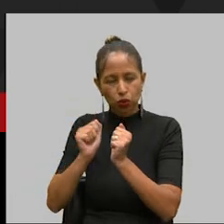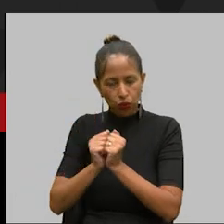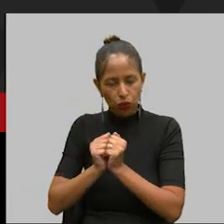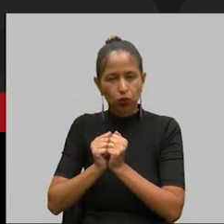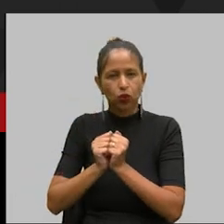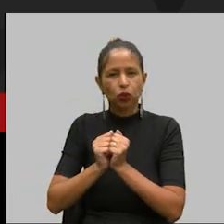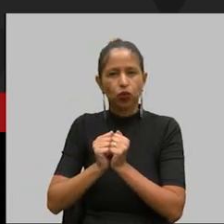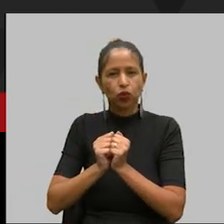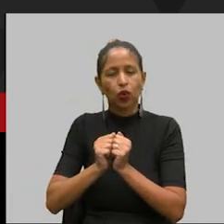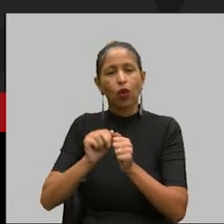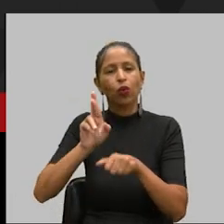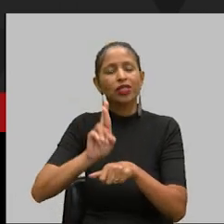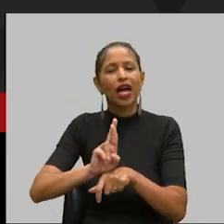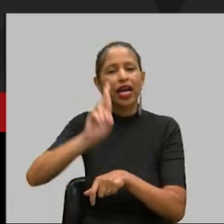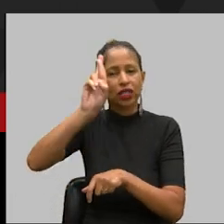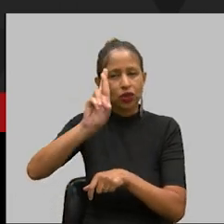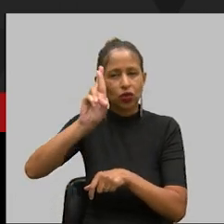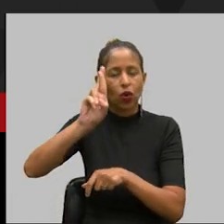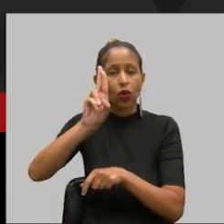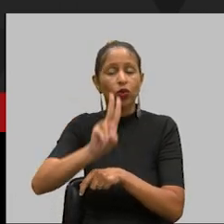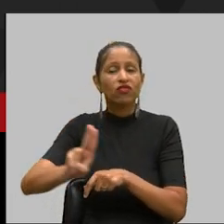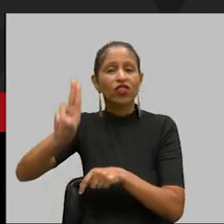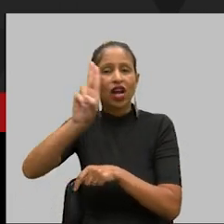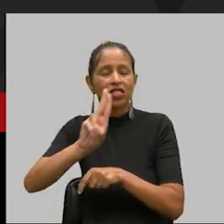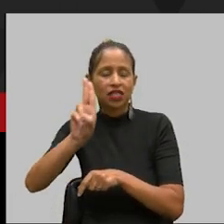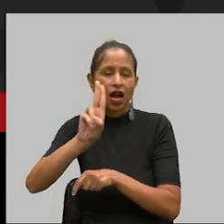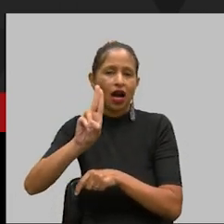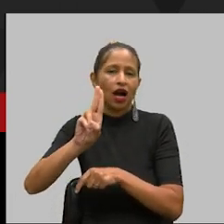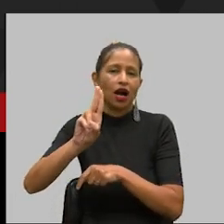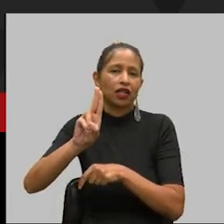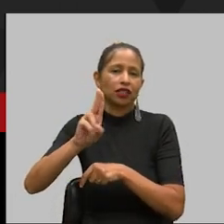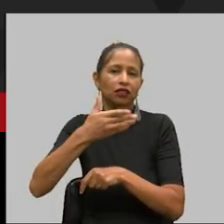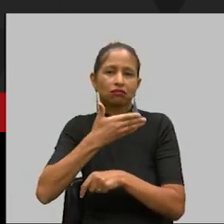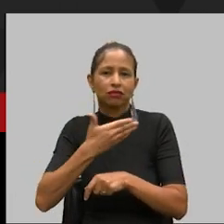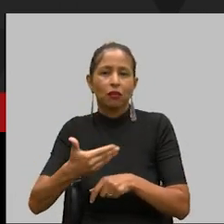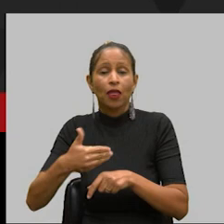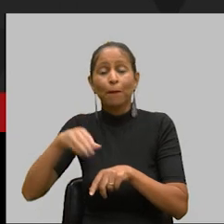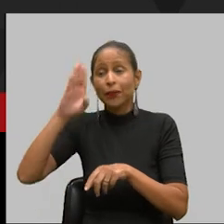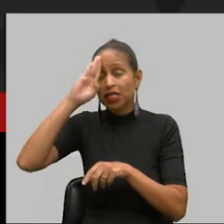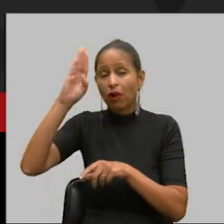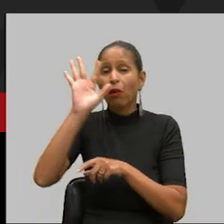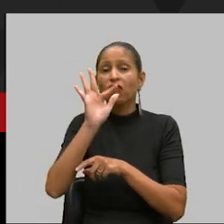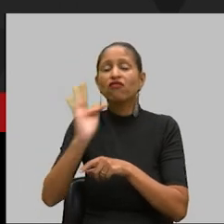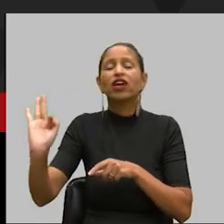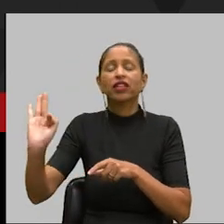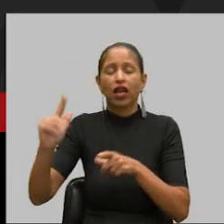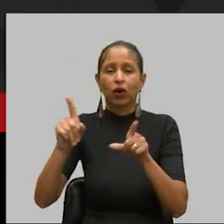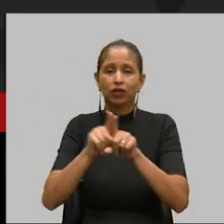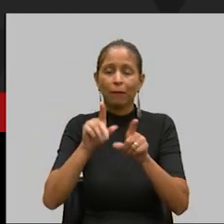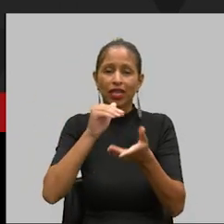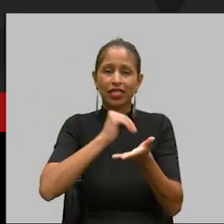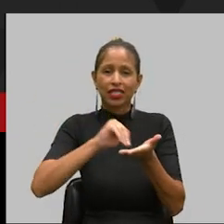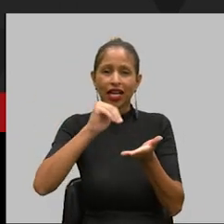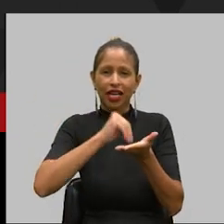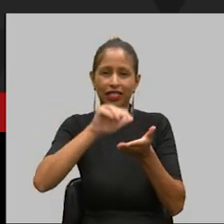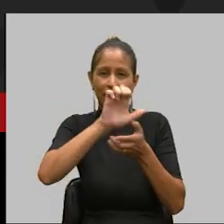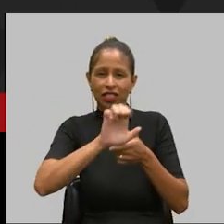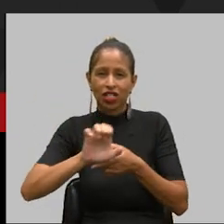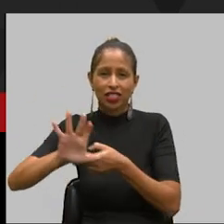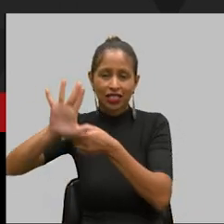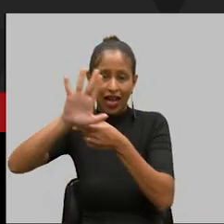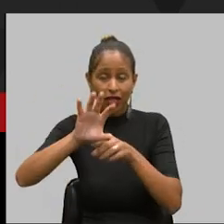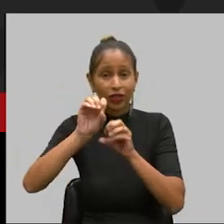aos reitores e reitoras das Universidades públicas fundamentalmente as Federais e e também as secretarias de Estado de Educação